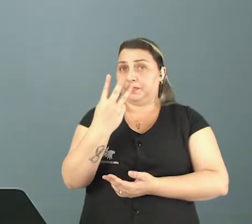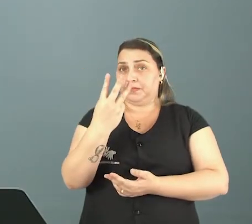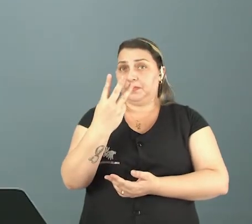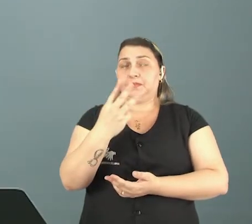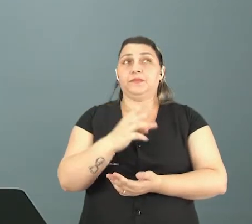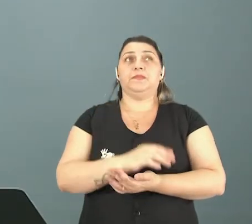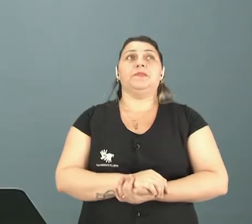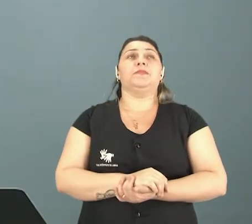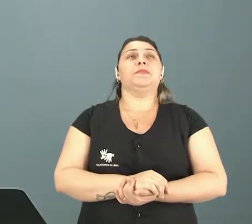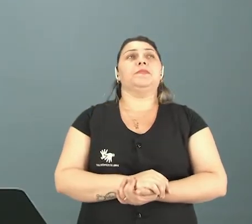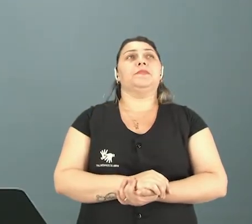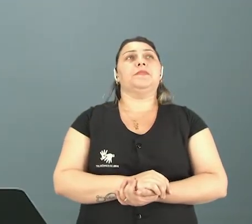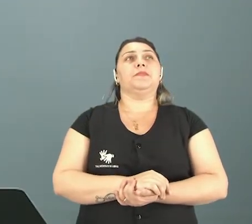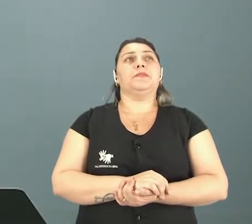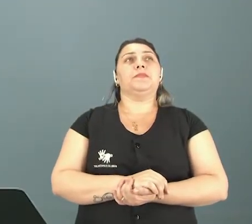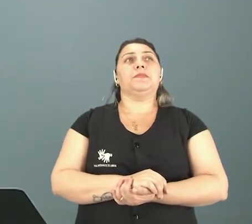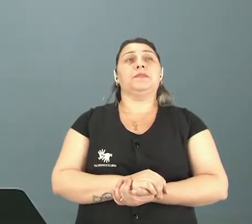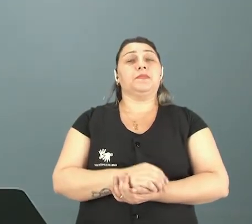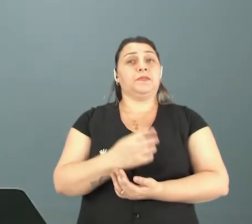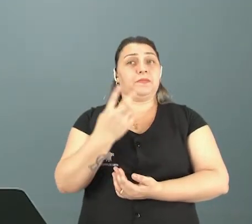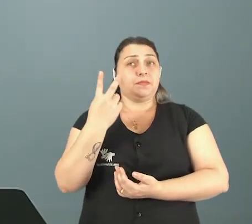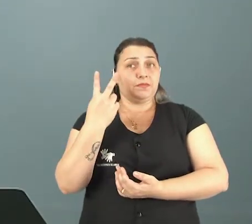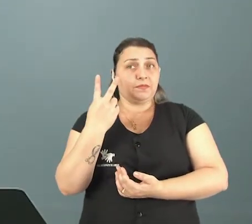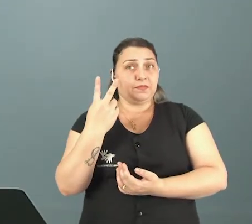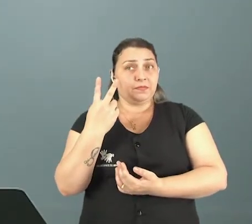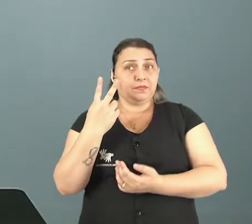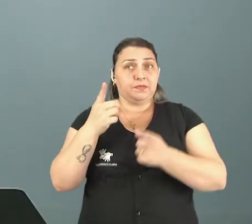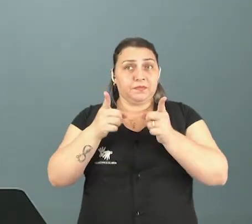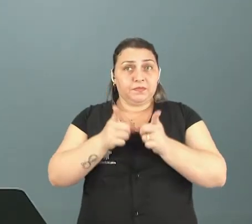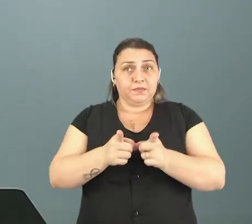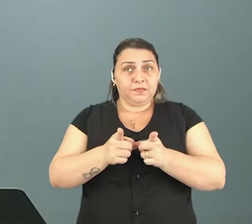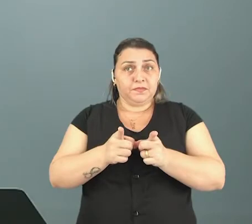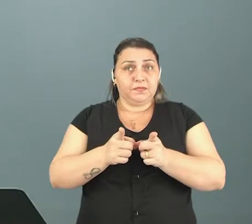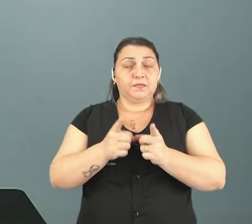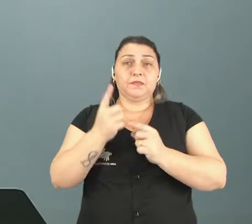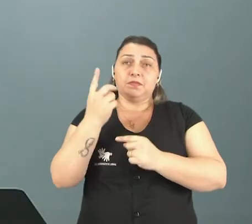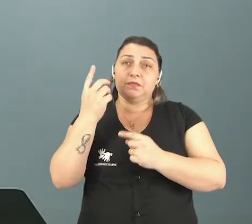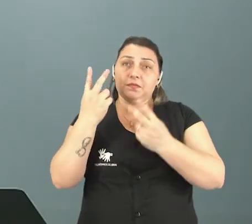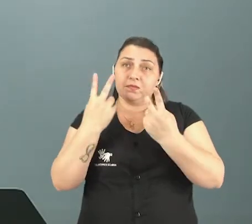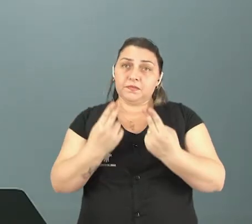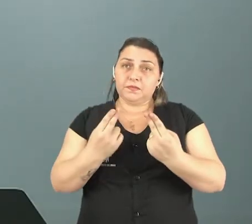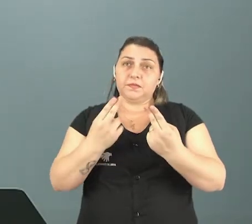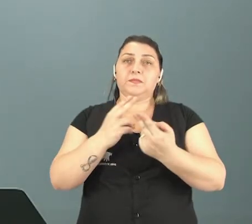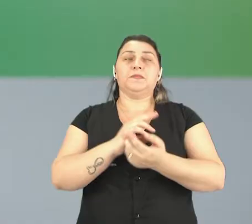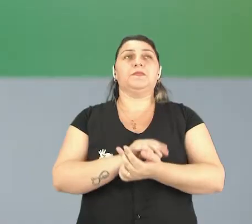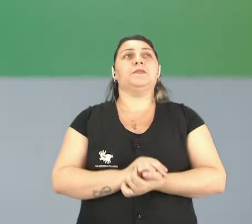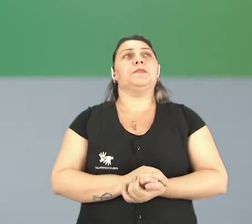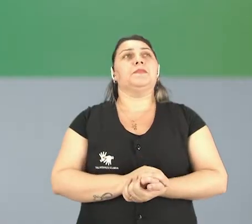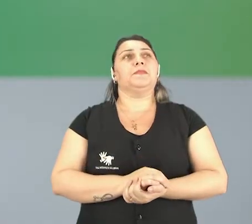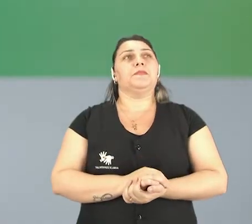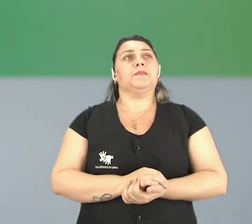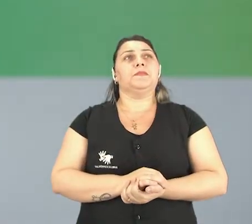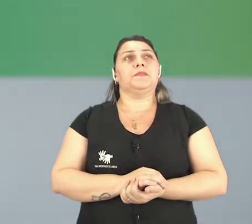iguais, certinho? Vou cortar aqui.